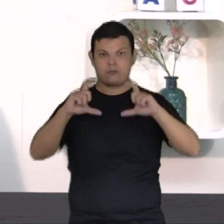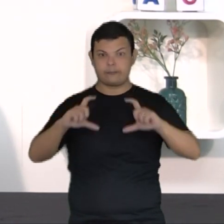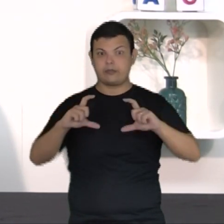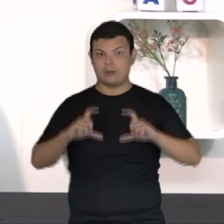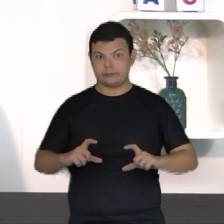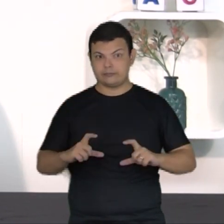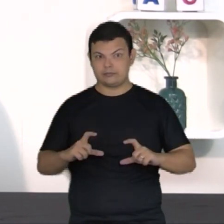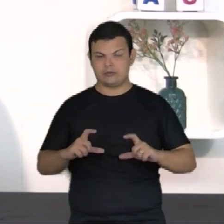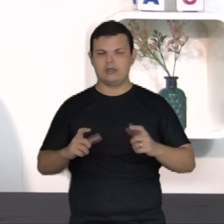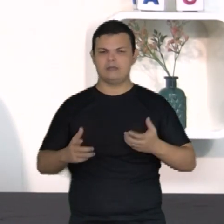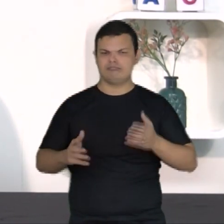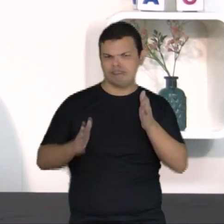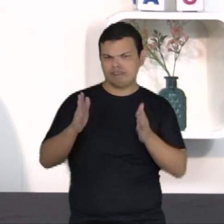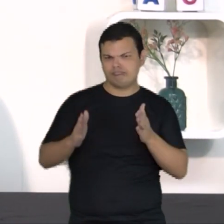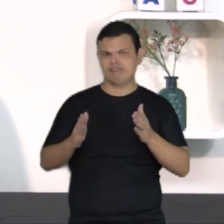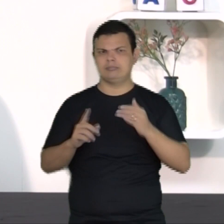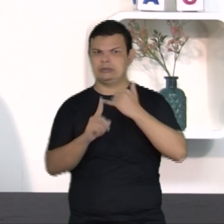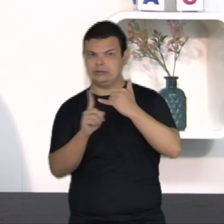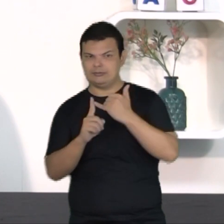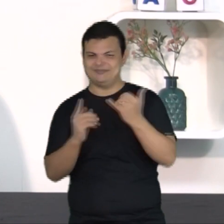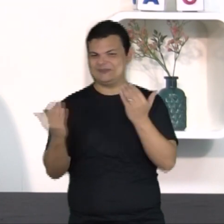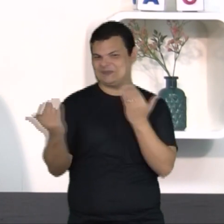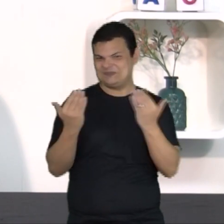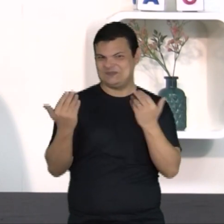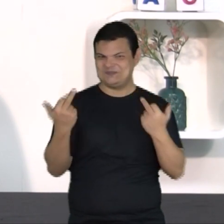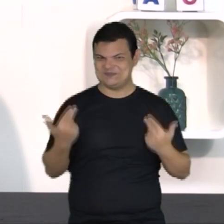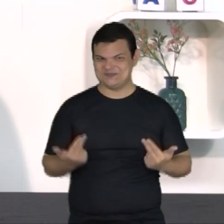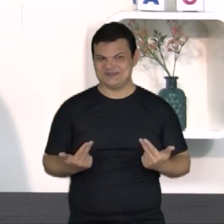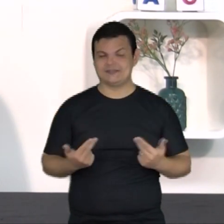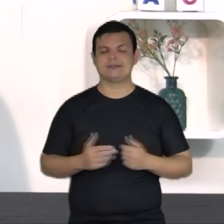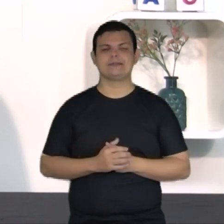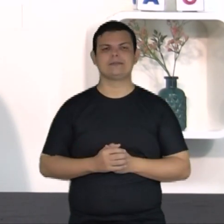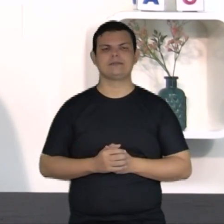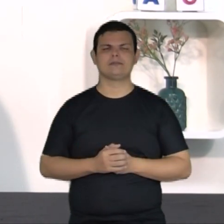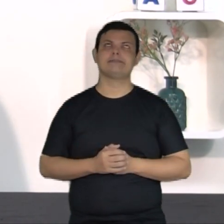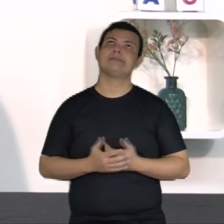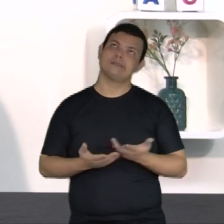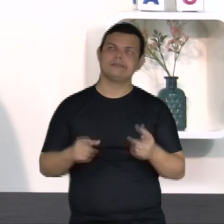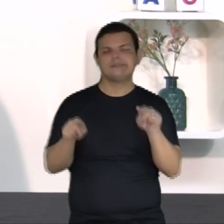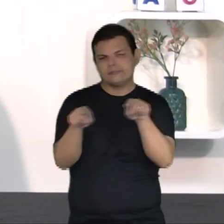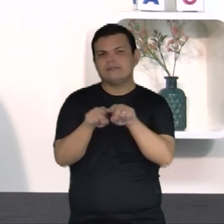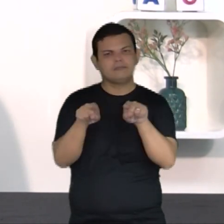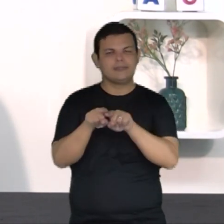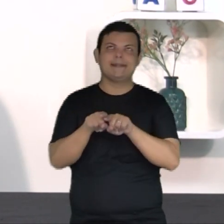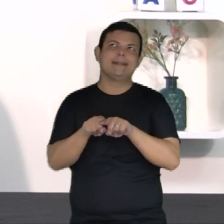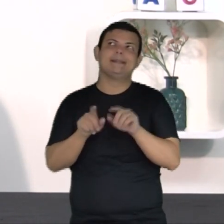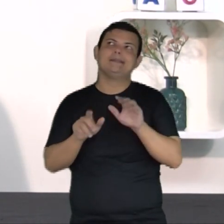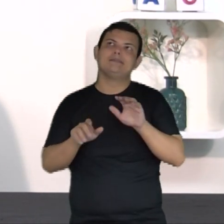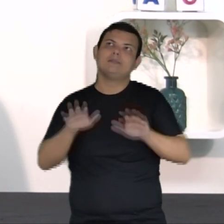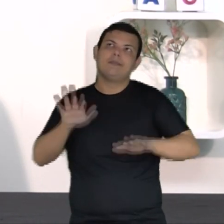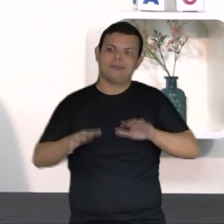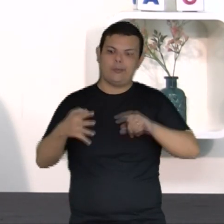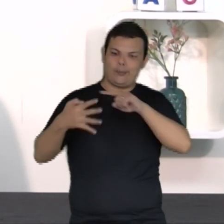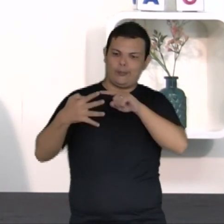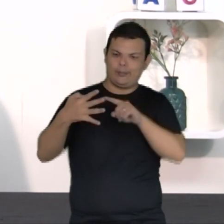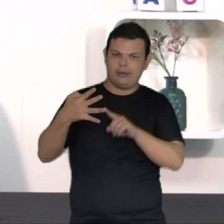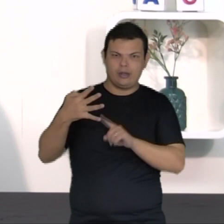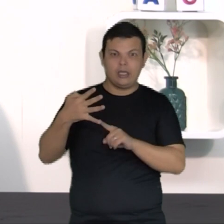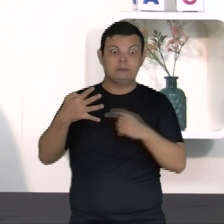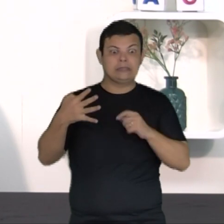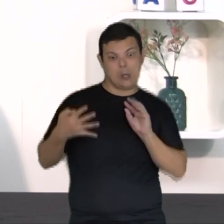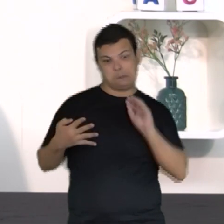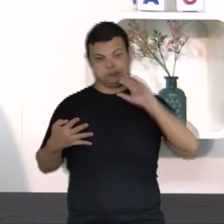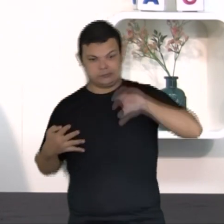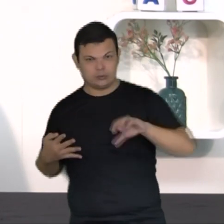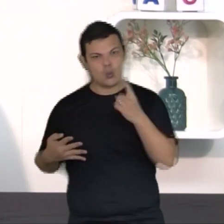os ritmos e as rimas. Lembramos também que não necessariamente esses 4 elementos devem estar presentes